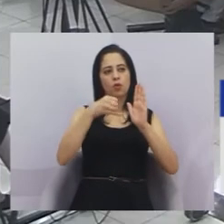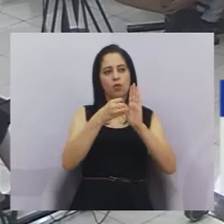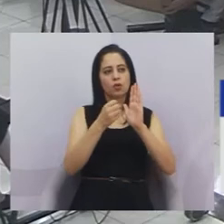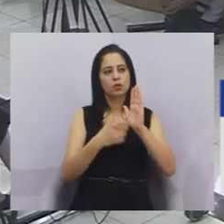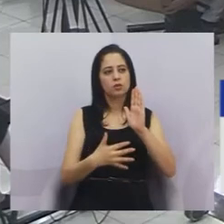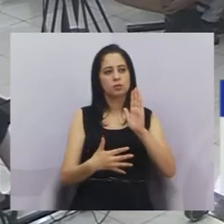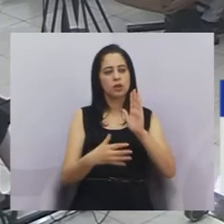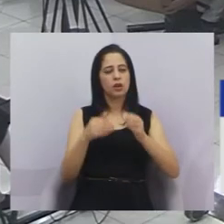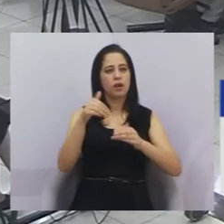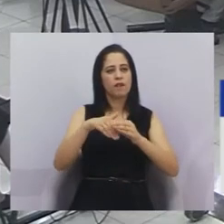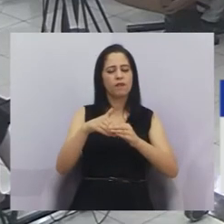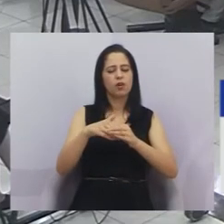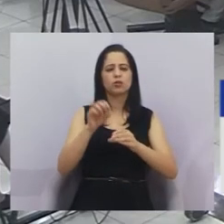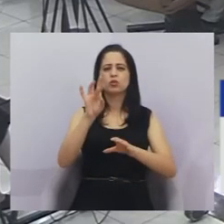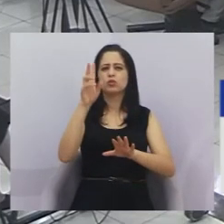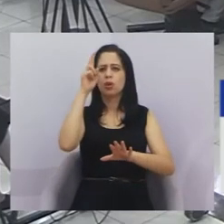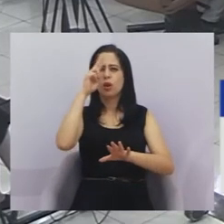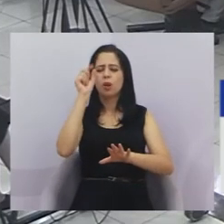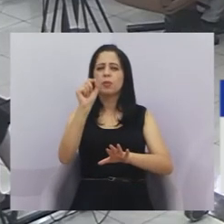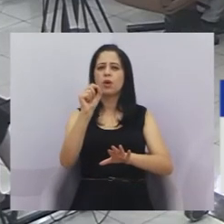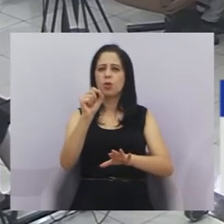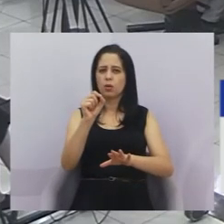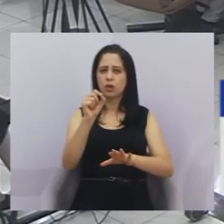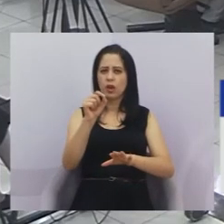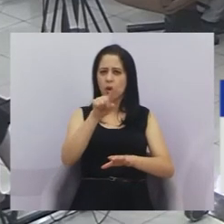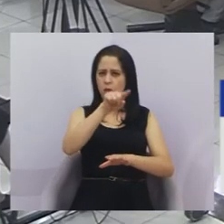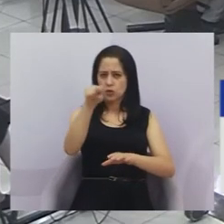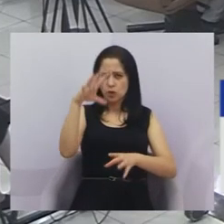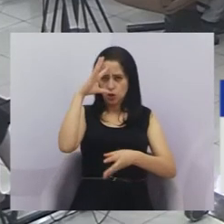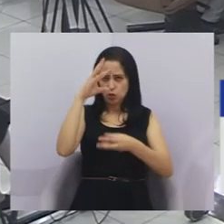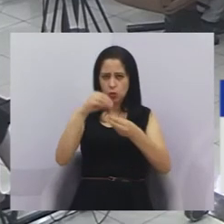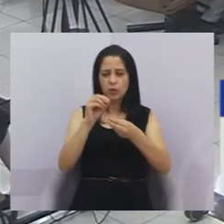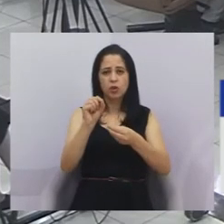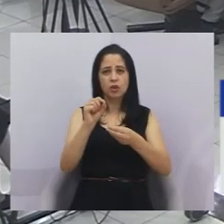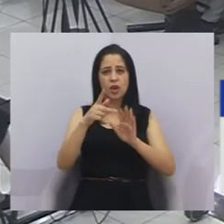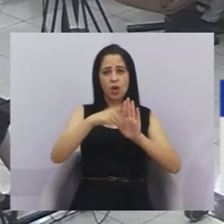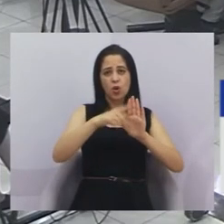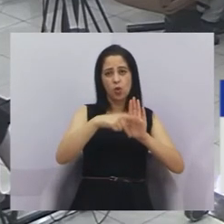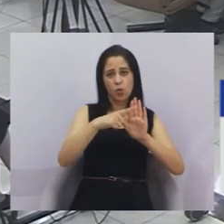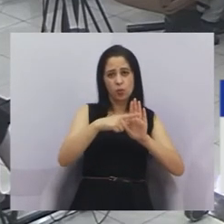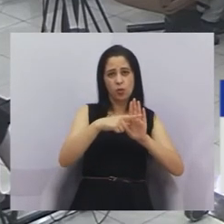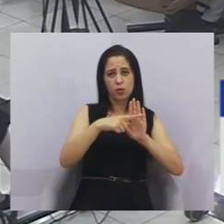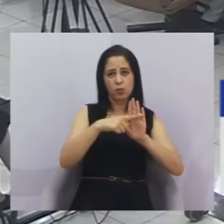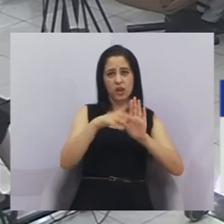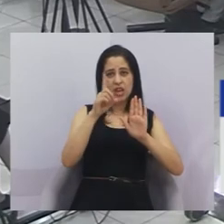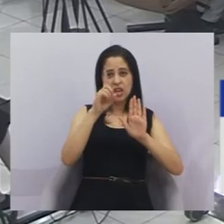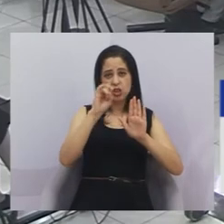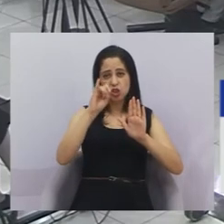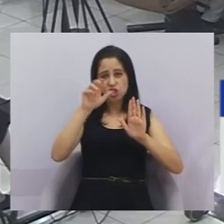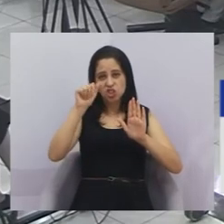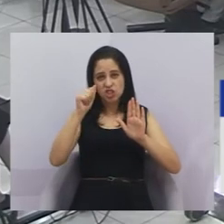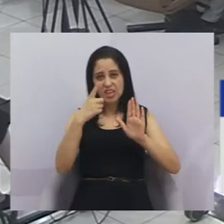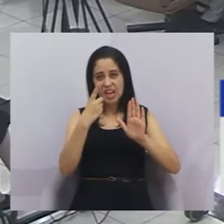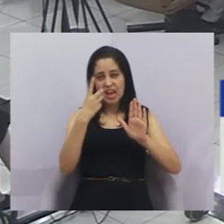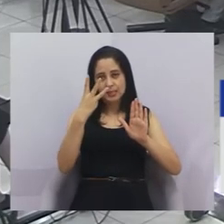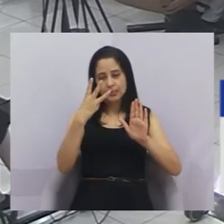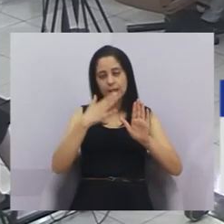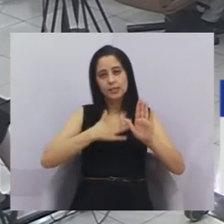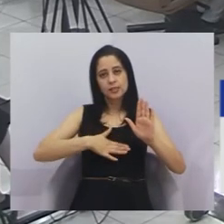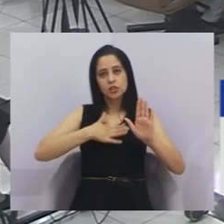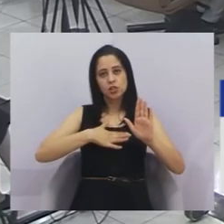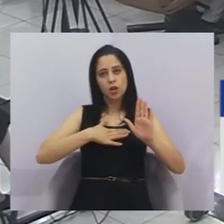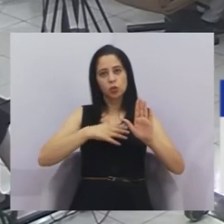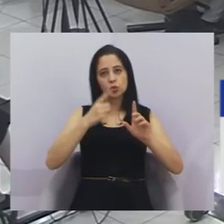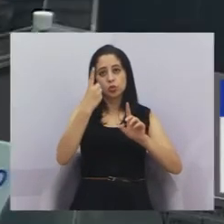voto, eu quero aqui só lembrar, para que fique claro para as pessoas que nos acompanham, que esse projeto foi distribuído no dia 13/8.